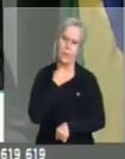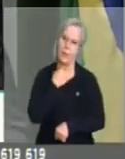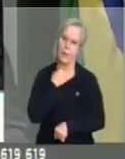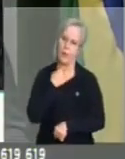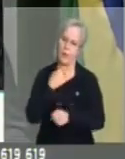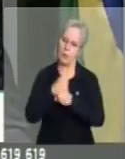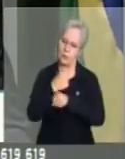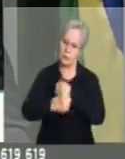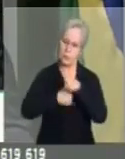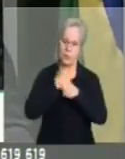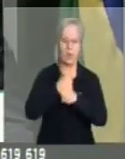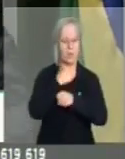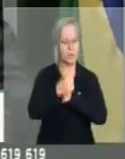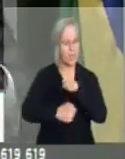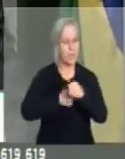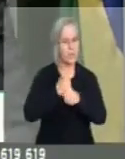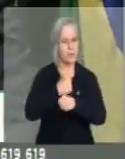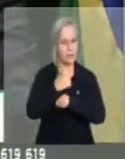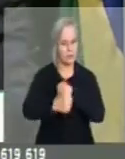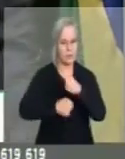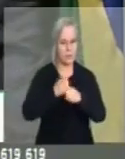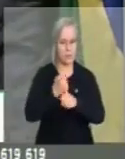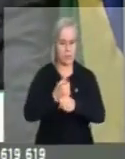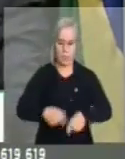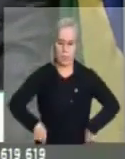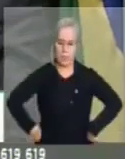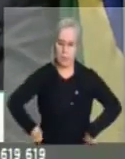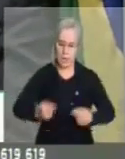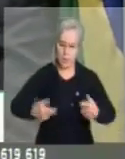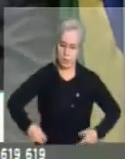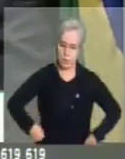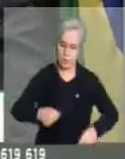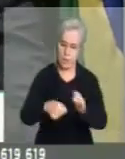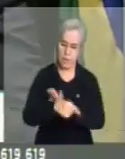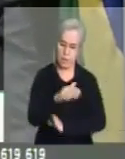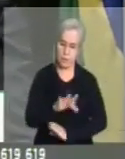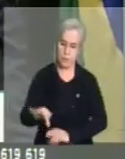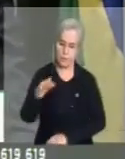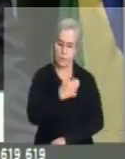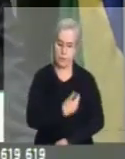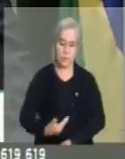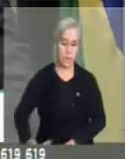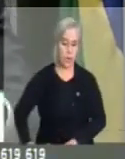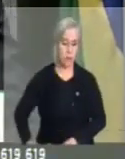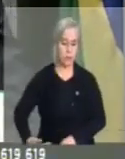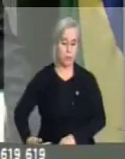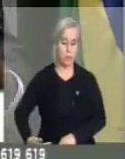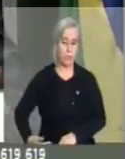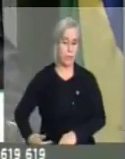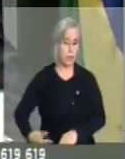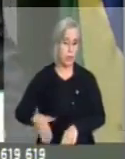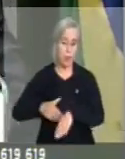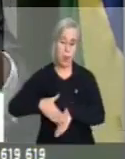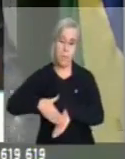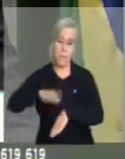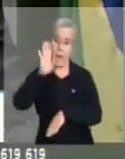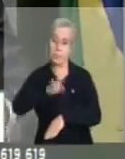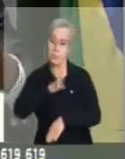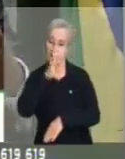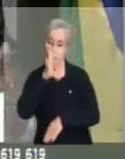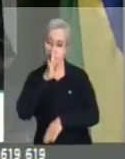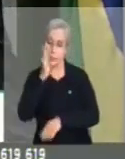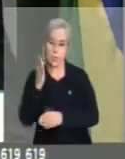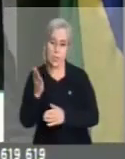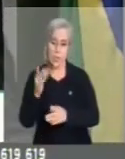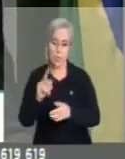cada ano que passa, o aumento de gastos do governo acima da riqueza gerada por toda